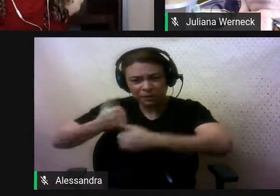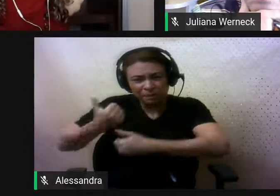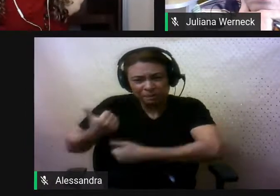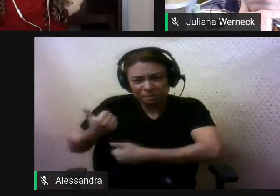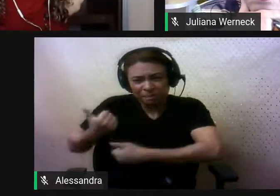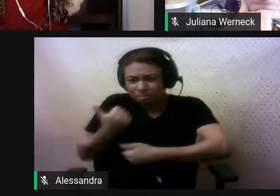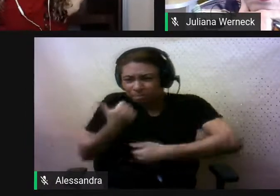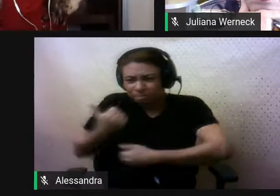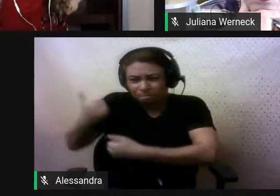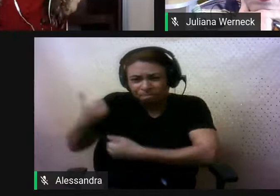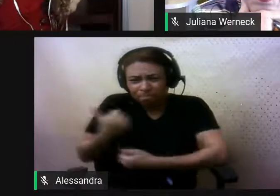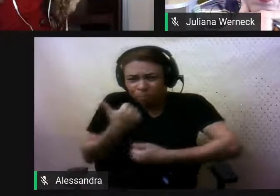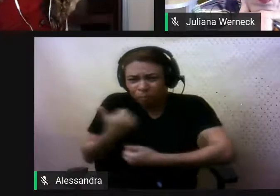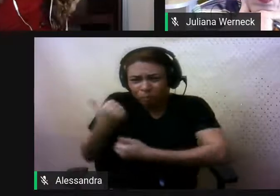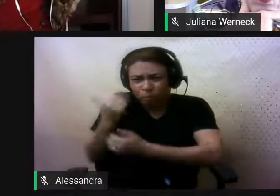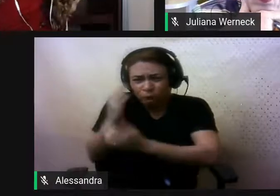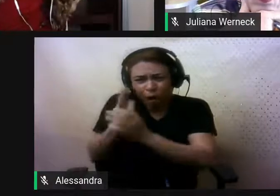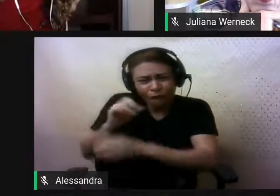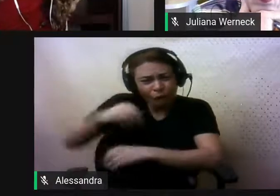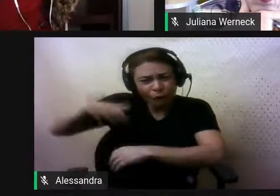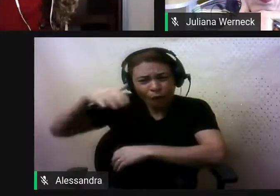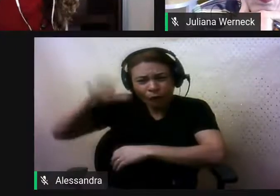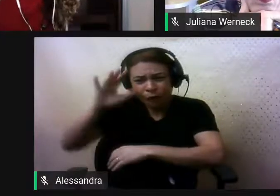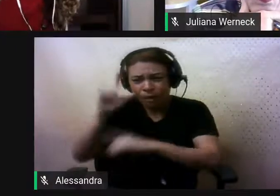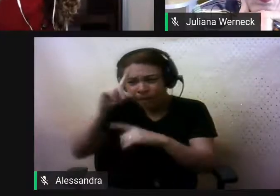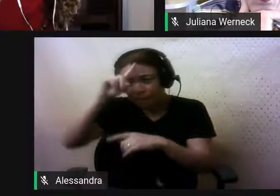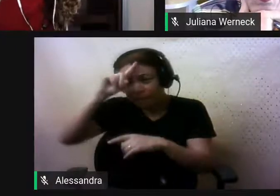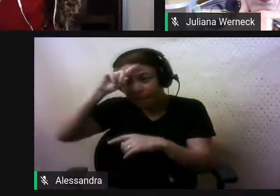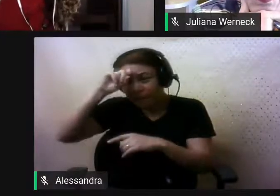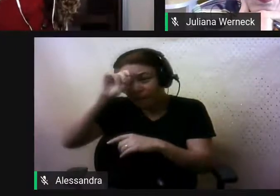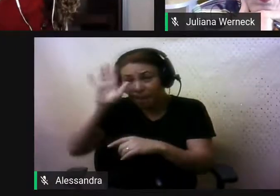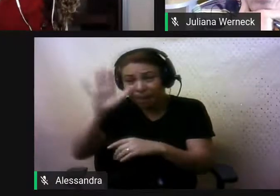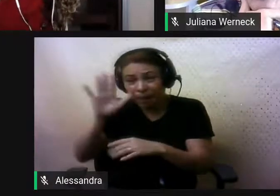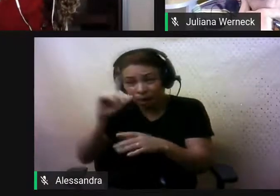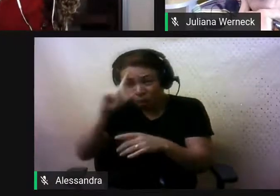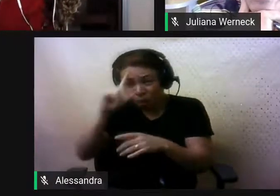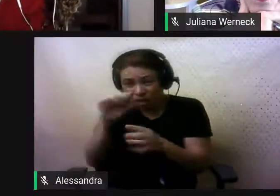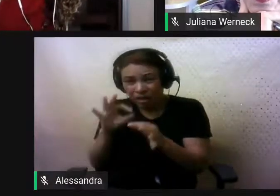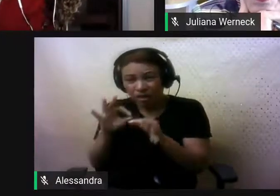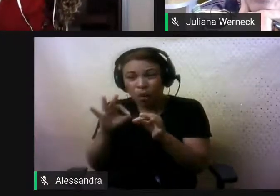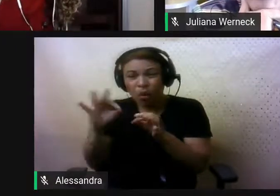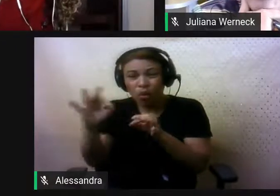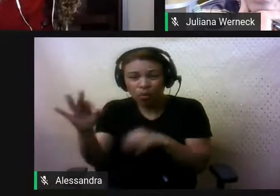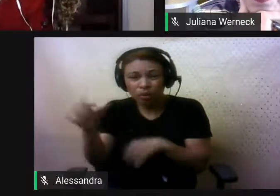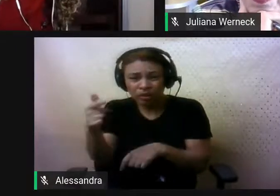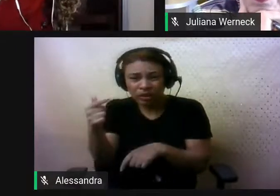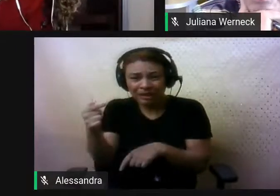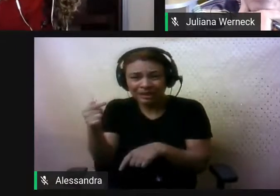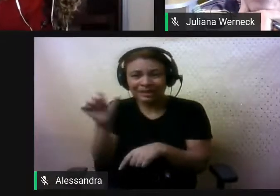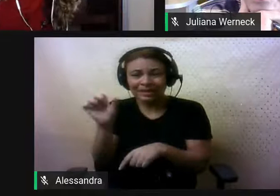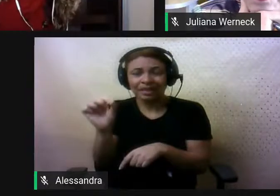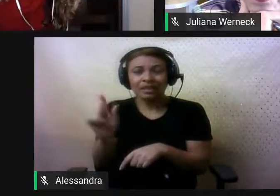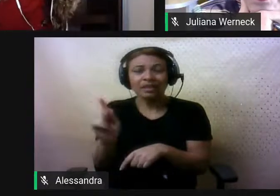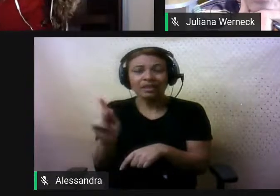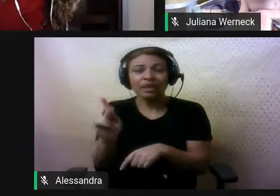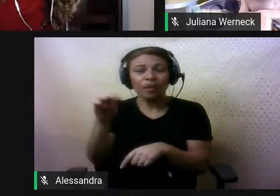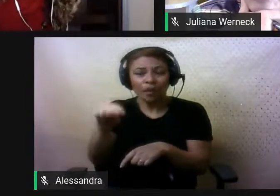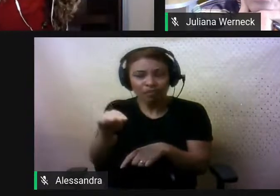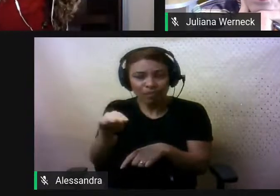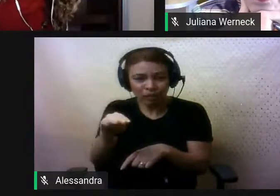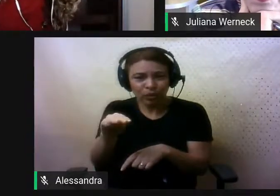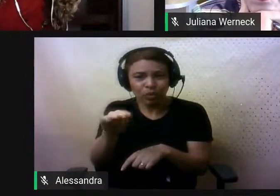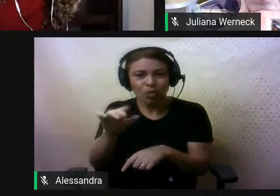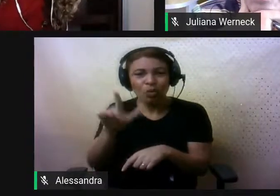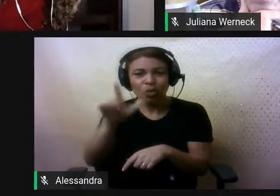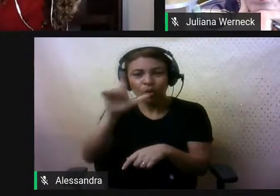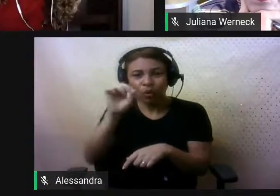para o hospital. Só que o hospital mais próximo ficava em Londrina, que era 70 quilômetros de onde a gente estava. Quando meu pai foi